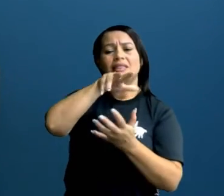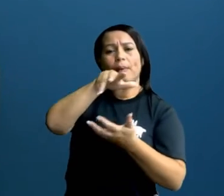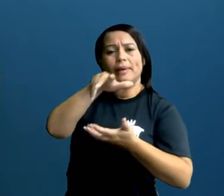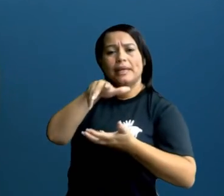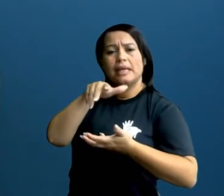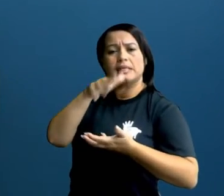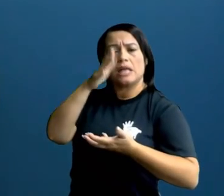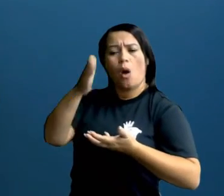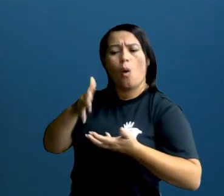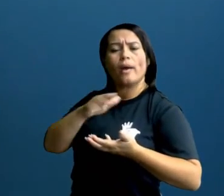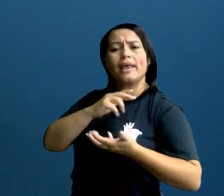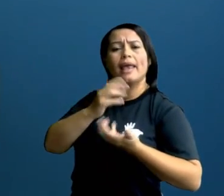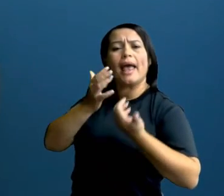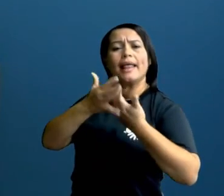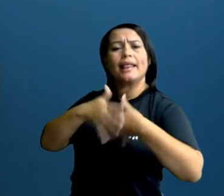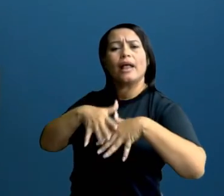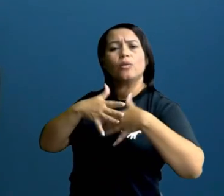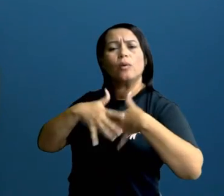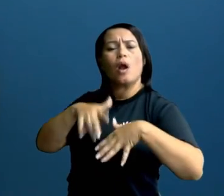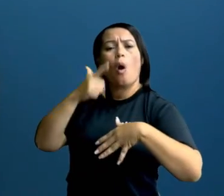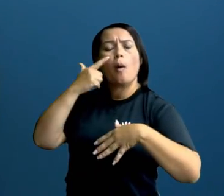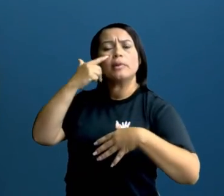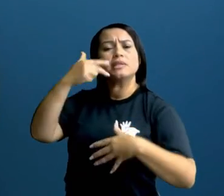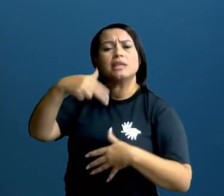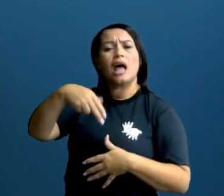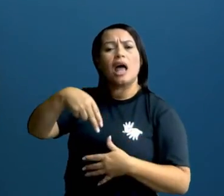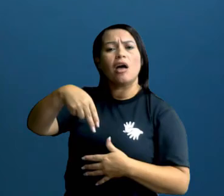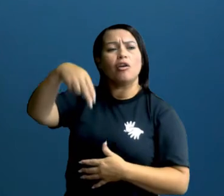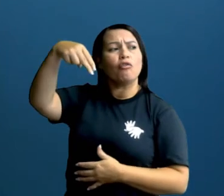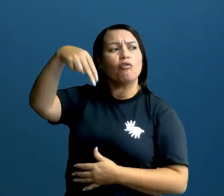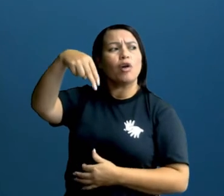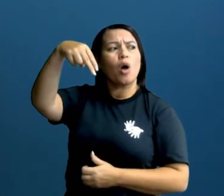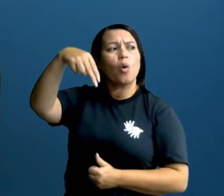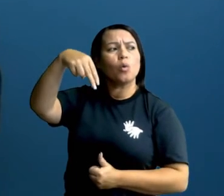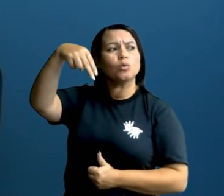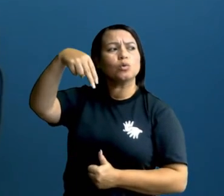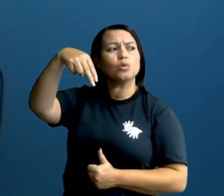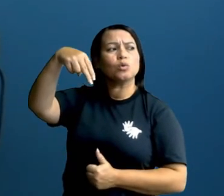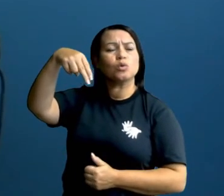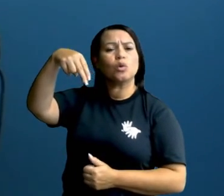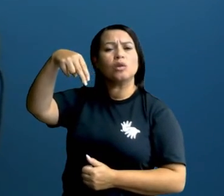for analisar, o hemisfério norte, que é esse aqui que está acima dessa linha, ele vai estar